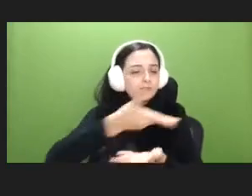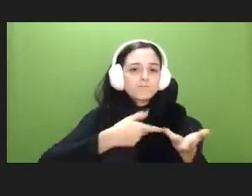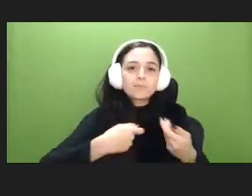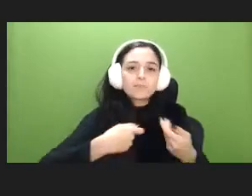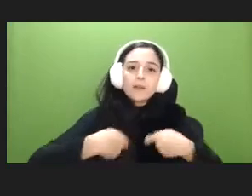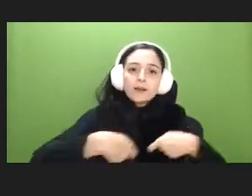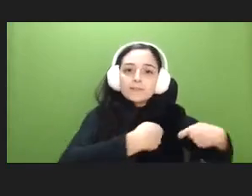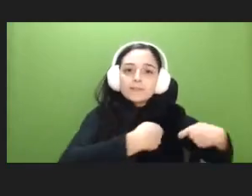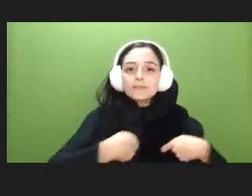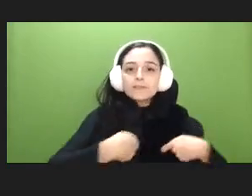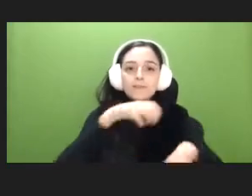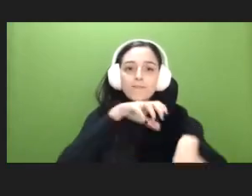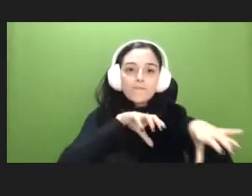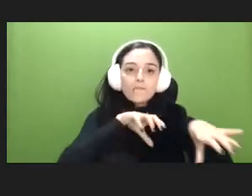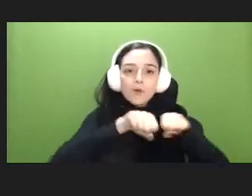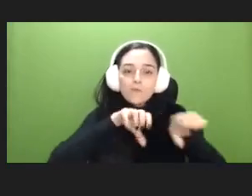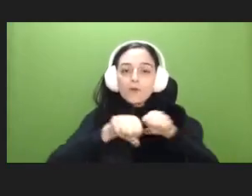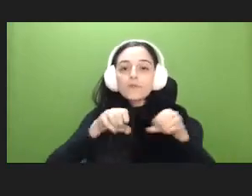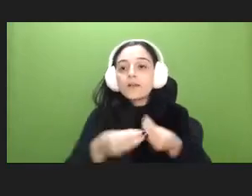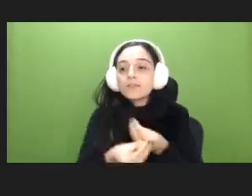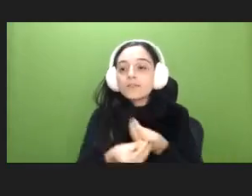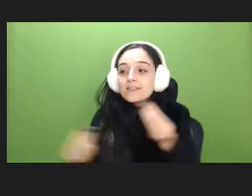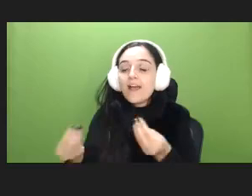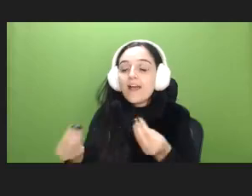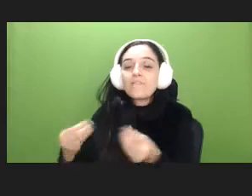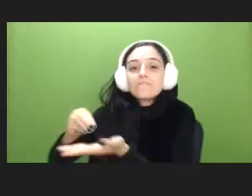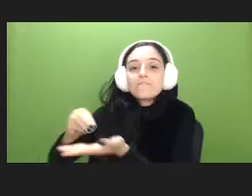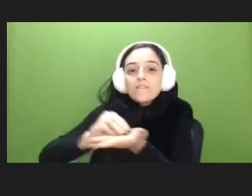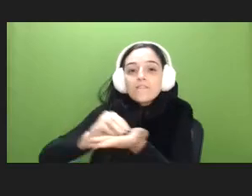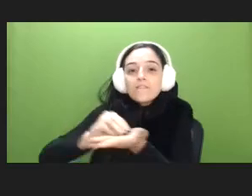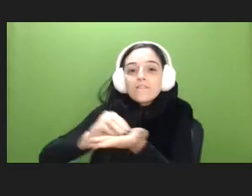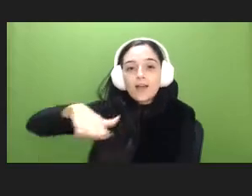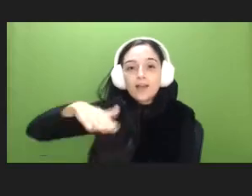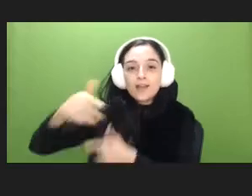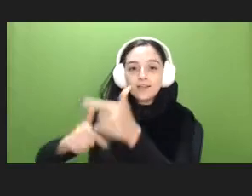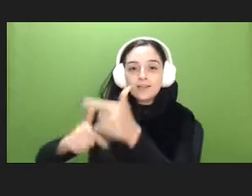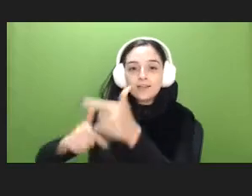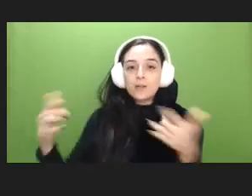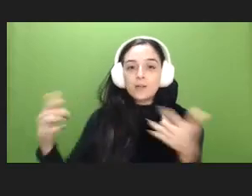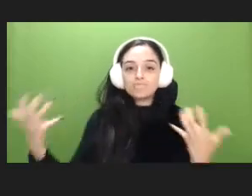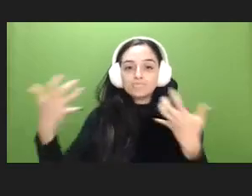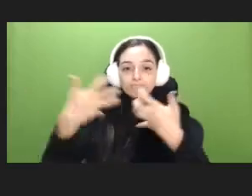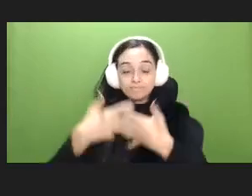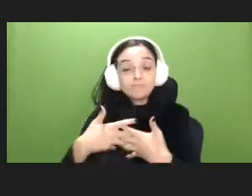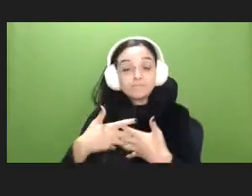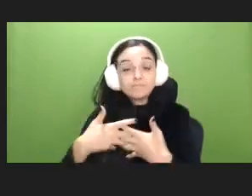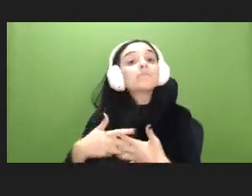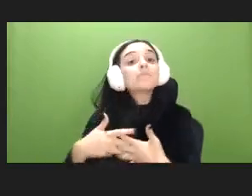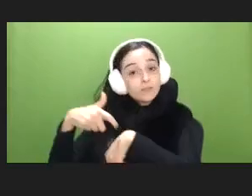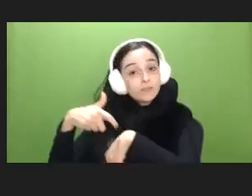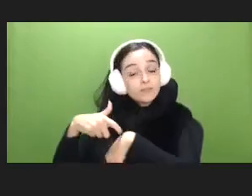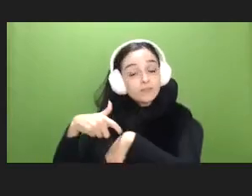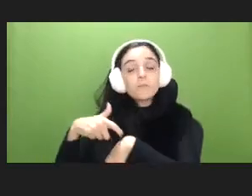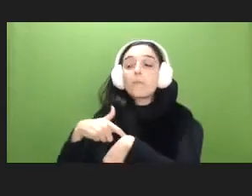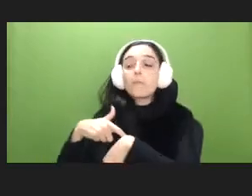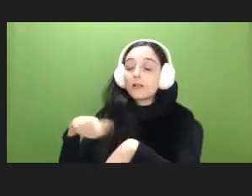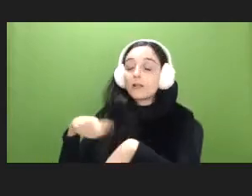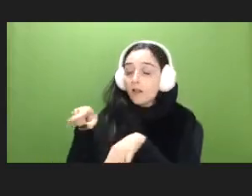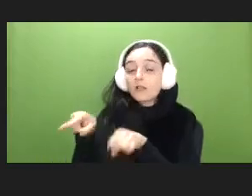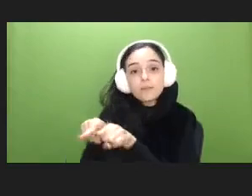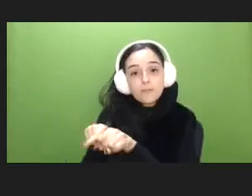compartilhem o conhecimento construídos ao longo do curso, ao mesmo tempo em que desenvolve experiências profissionais e contexto de